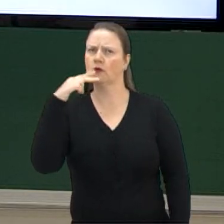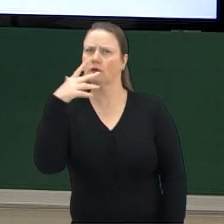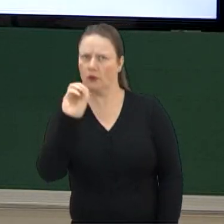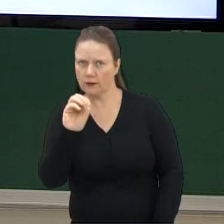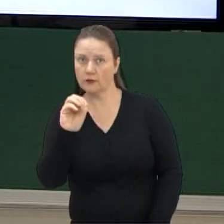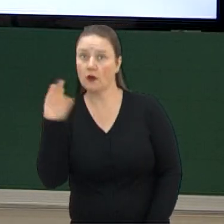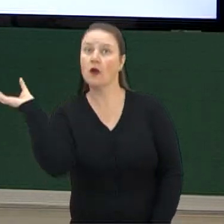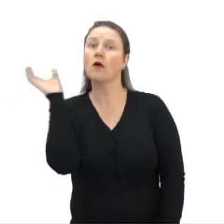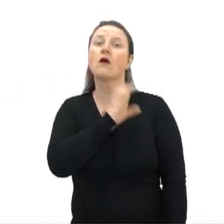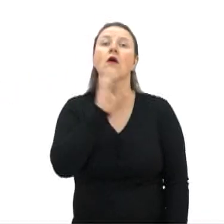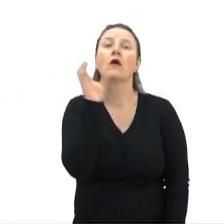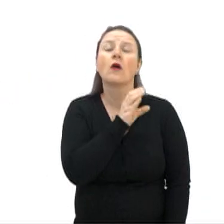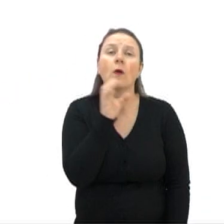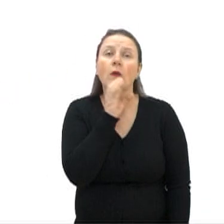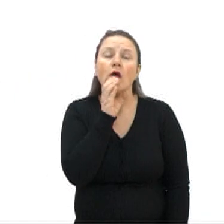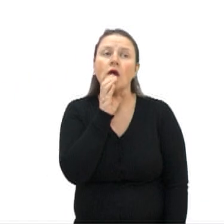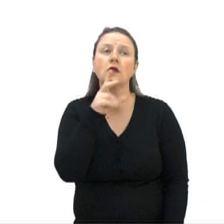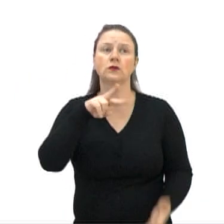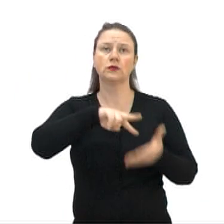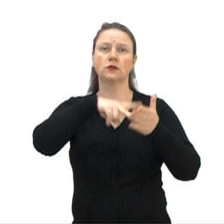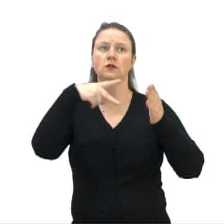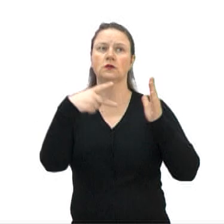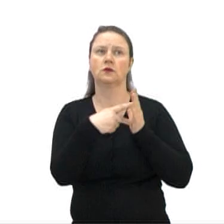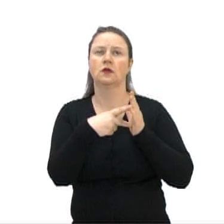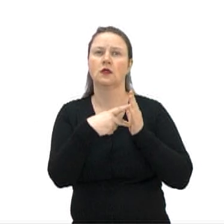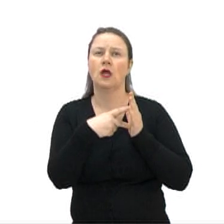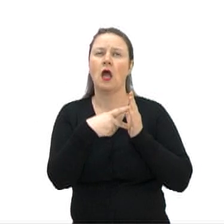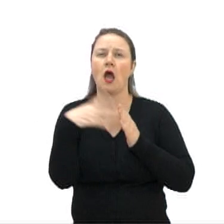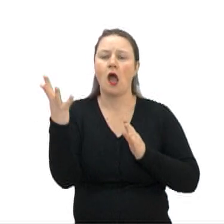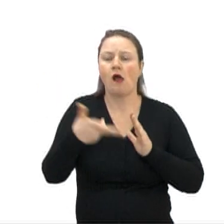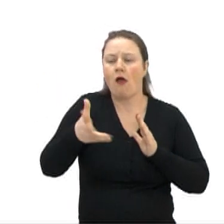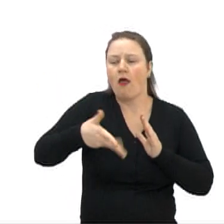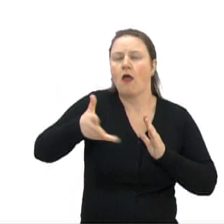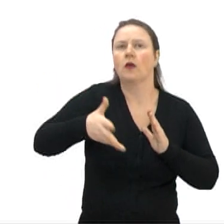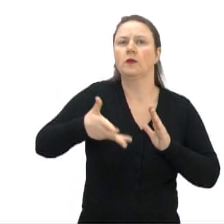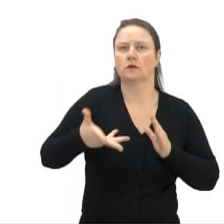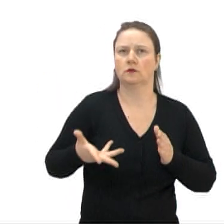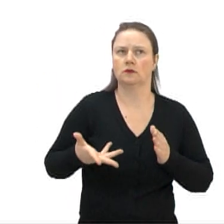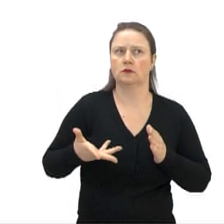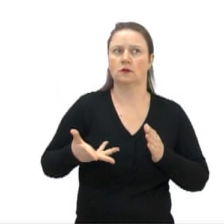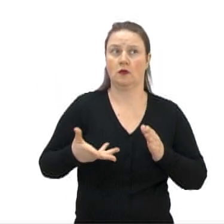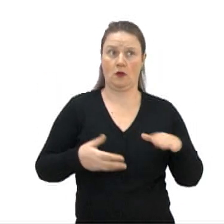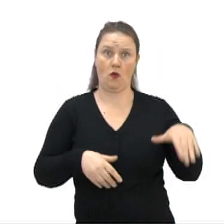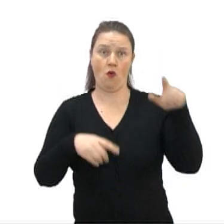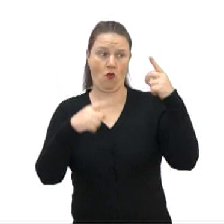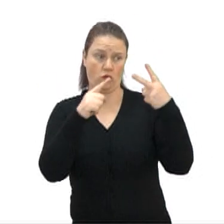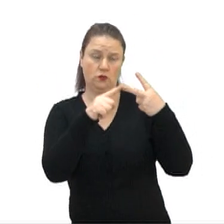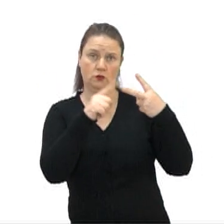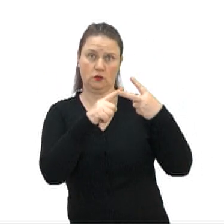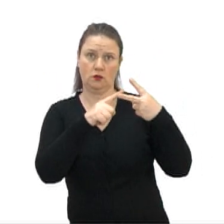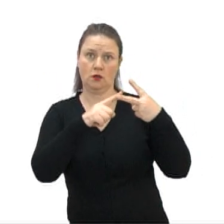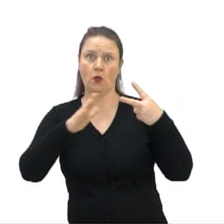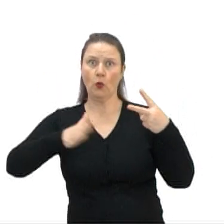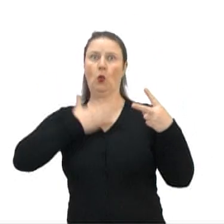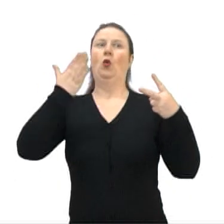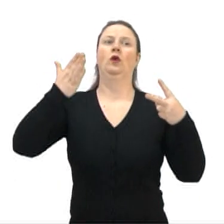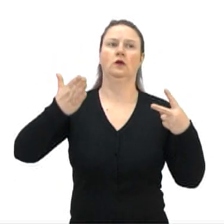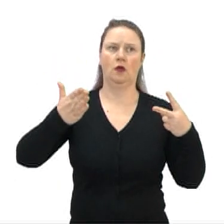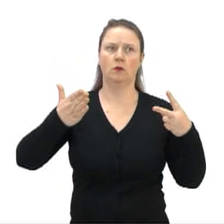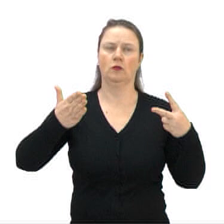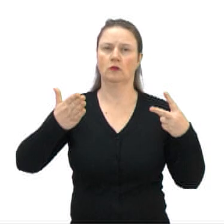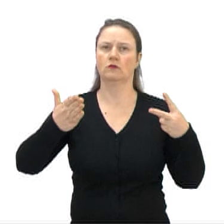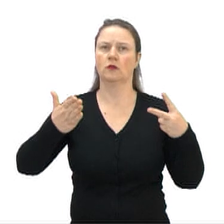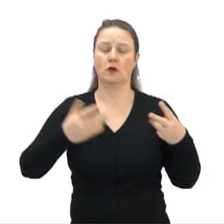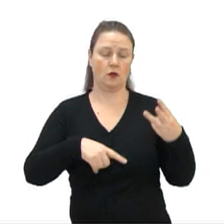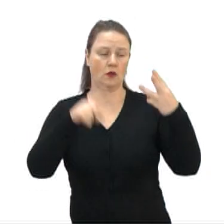Às pressas tem o mesmo sentido de apressadamente. De repente, o mesmo sentido de